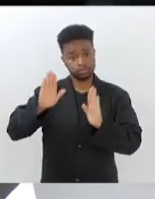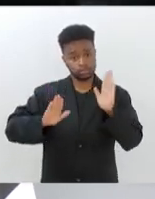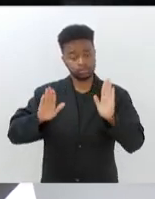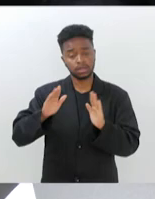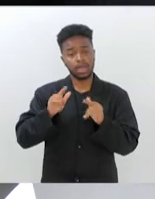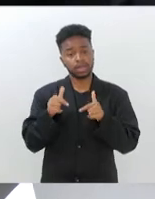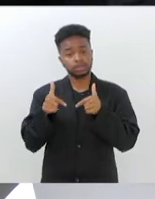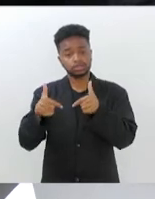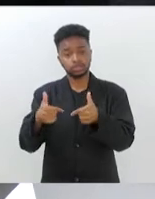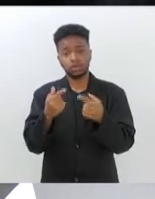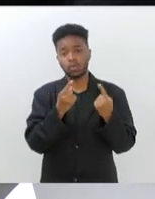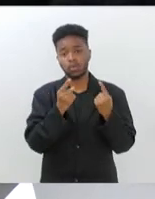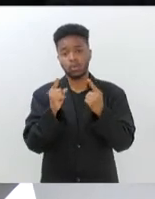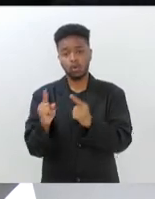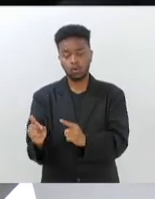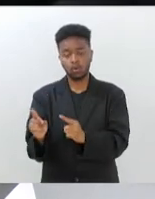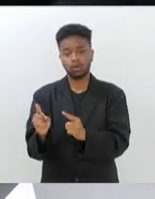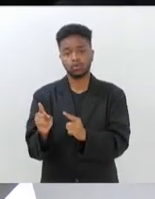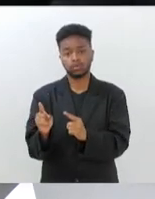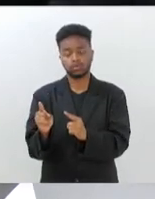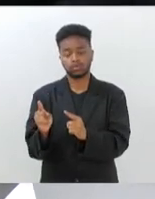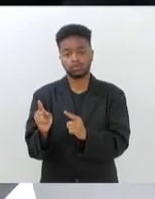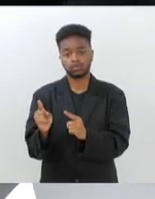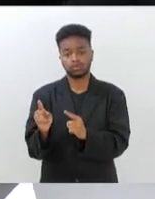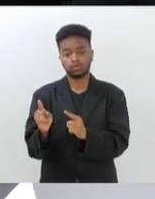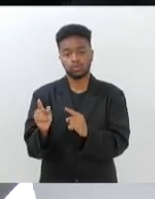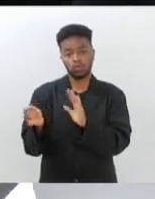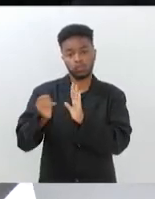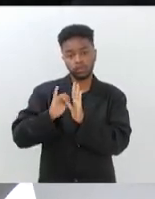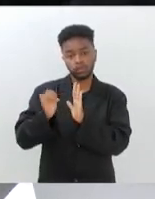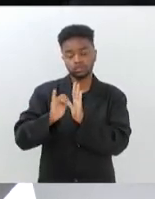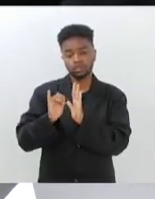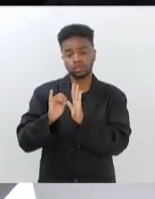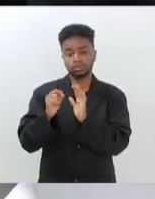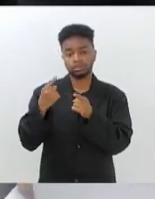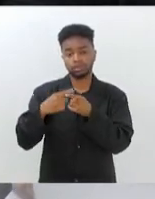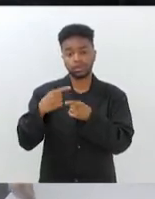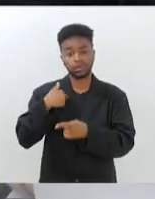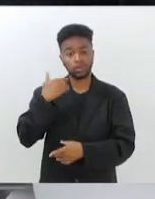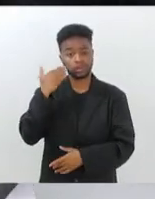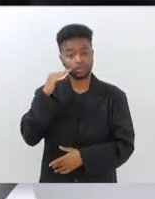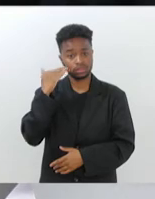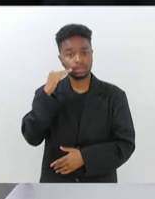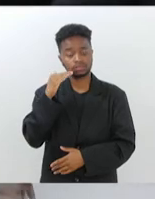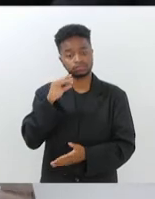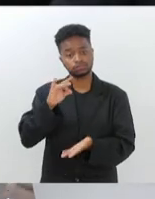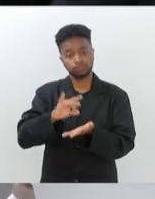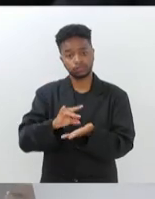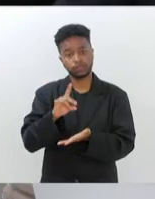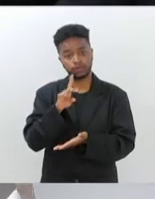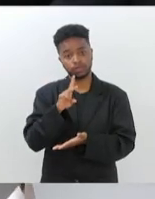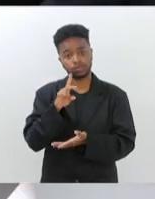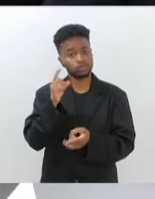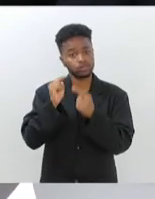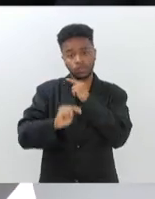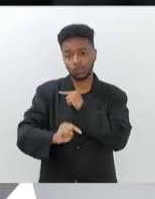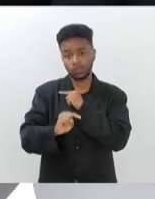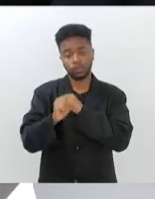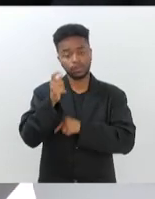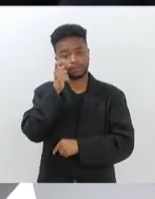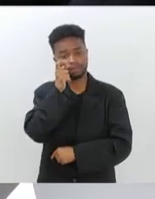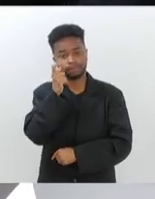atitude contra um um um edital que eu entendo que vai contra os